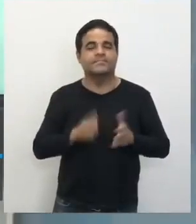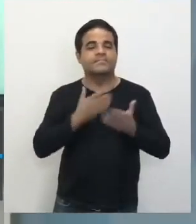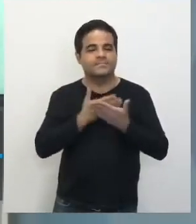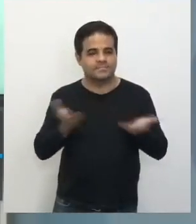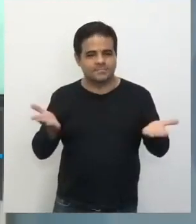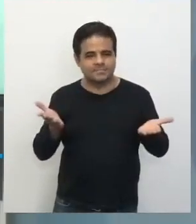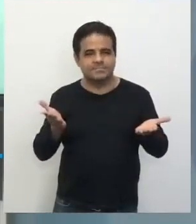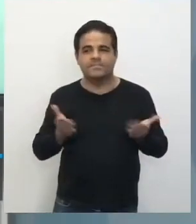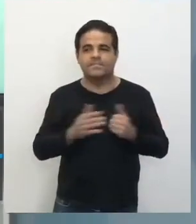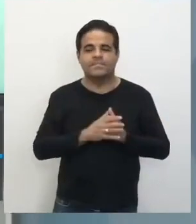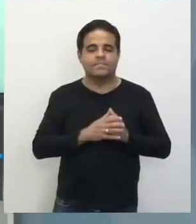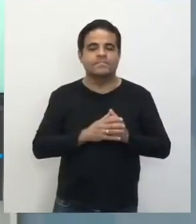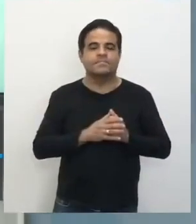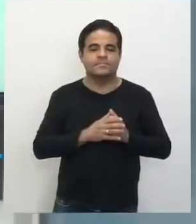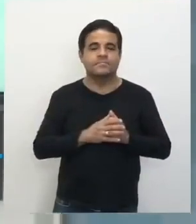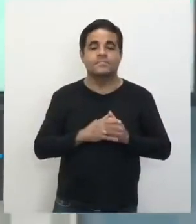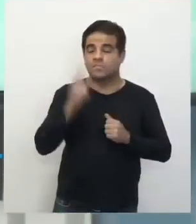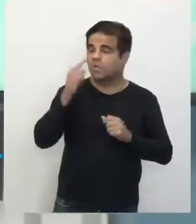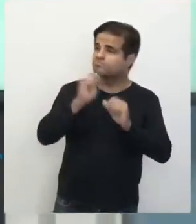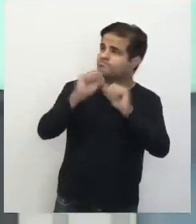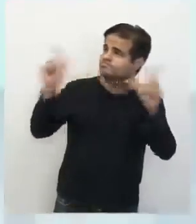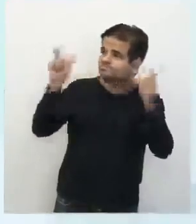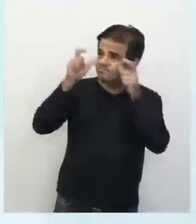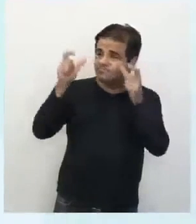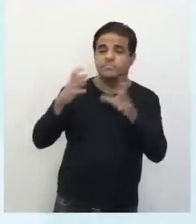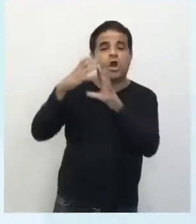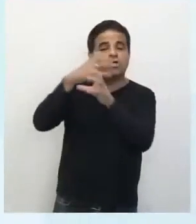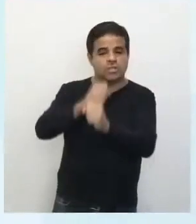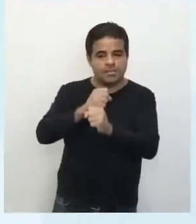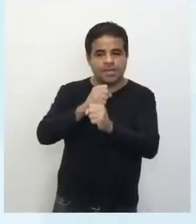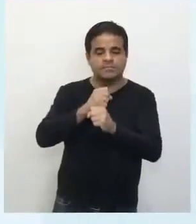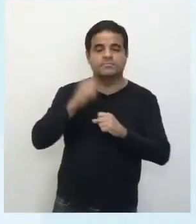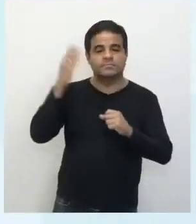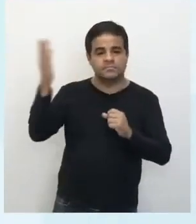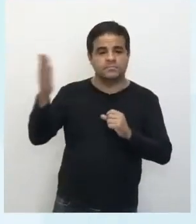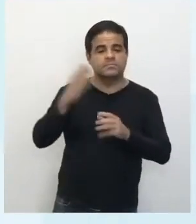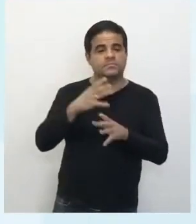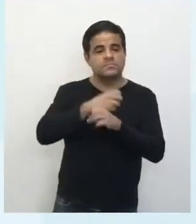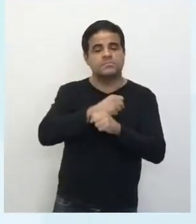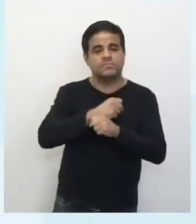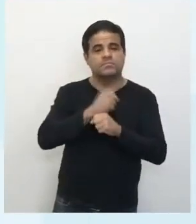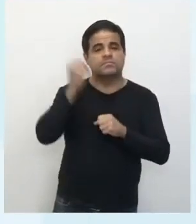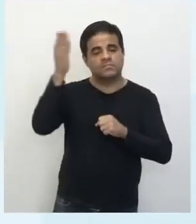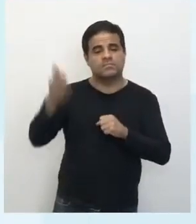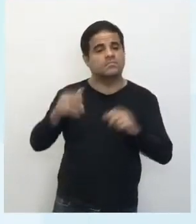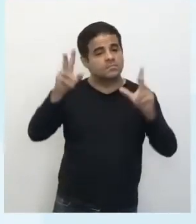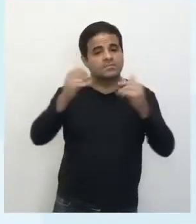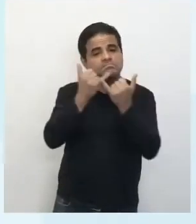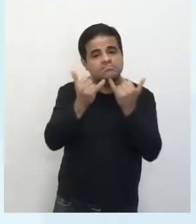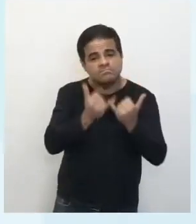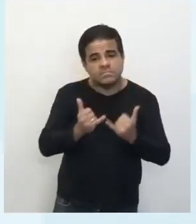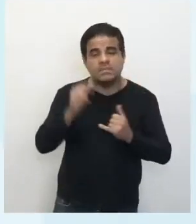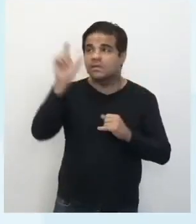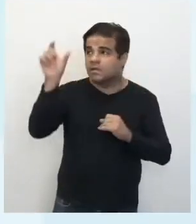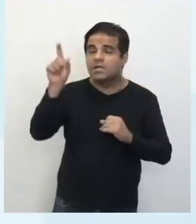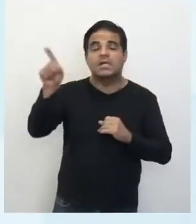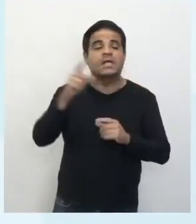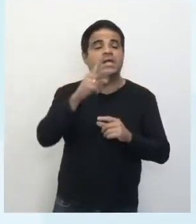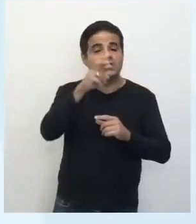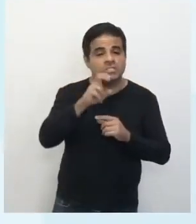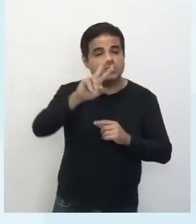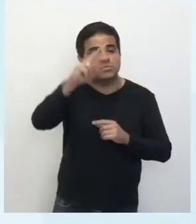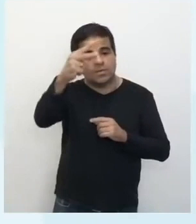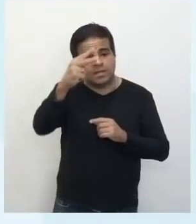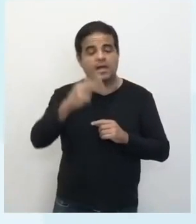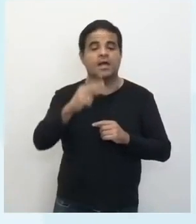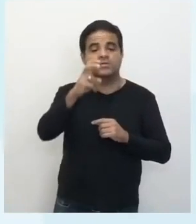tempo, porque veja lá, olha aqui na telinha. Para somar, aqui a gente só pode somar termos semelhantes. Então, quem é x quadrado